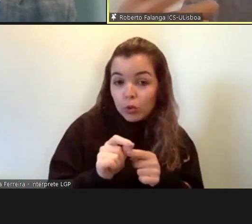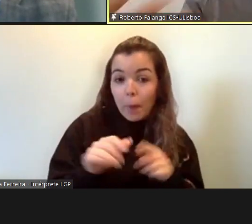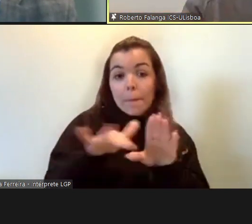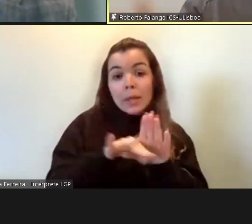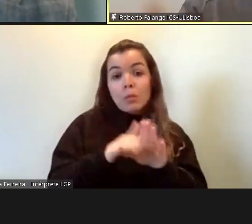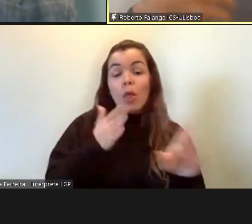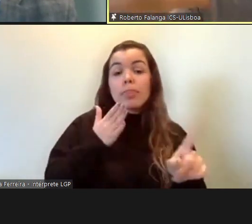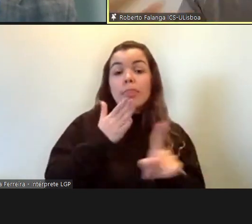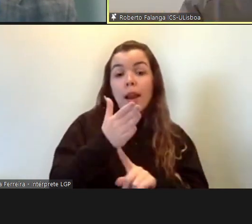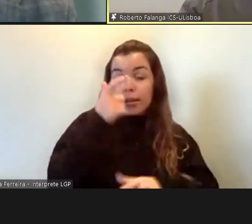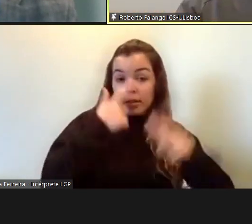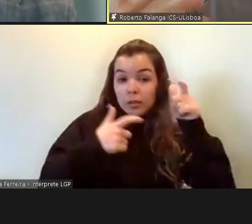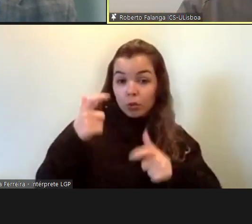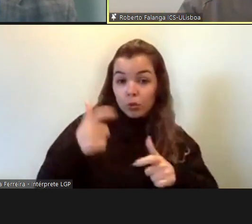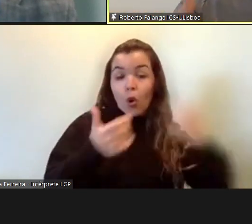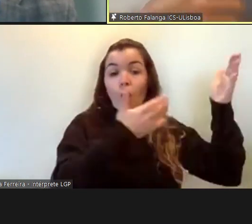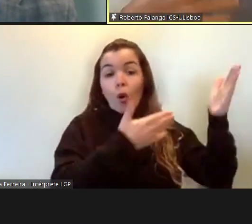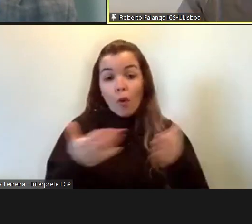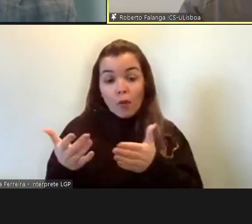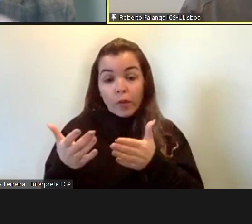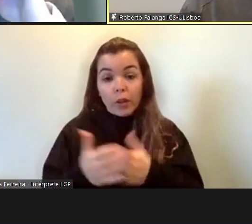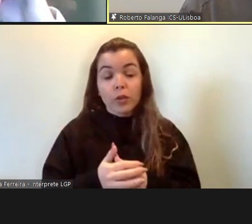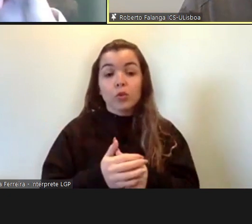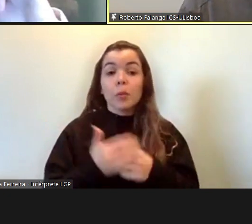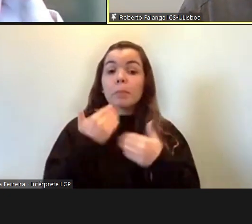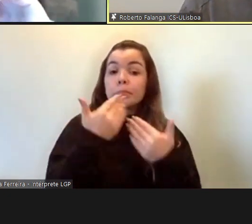são convidados, são convocados para proporem